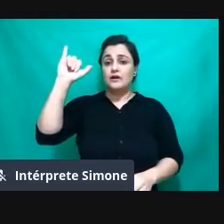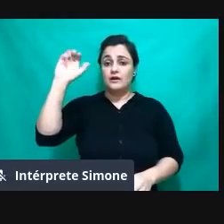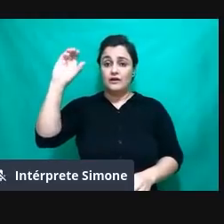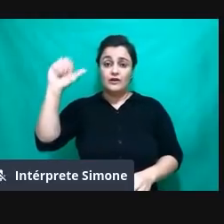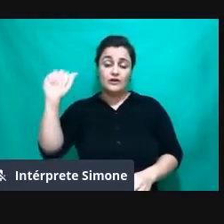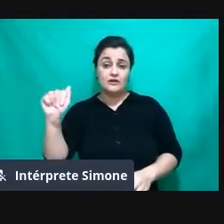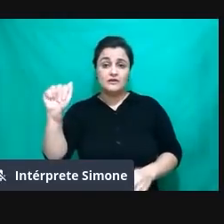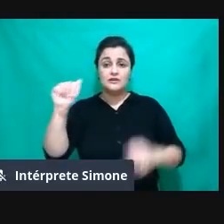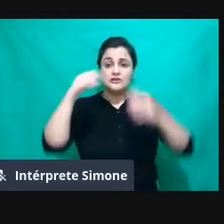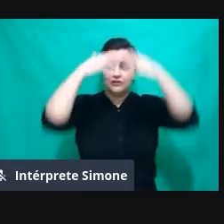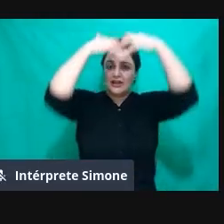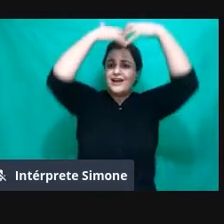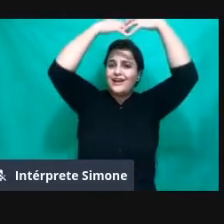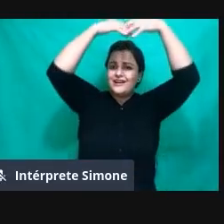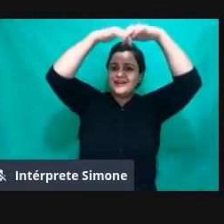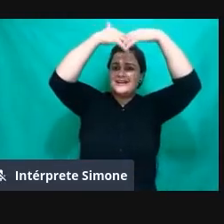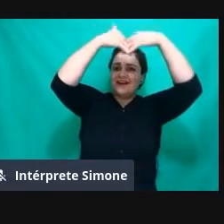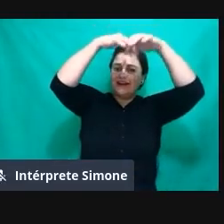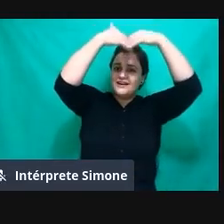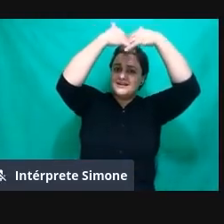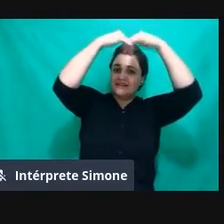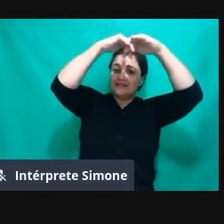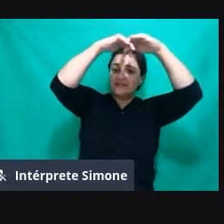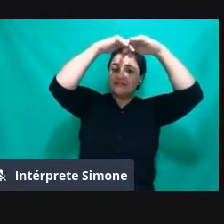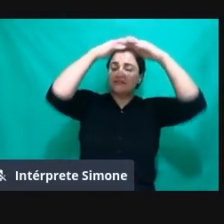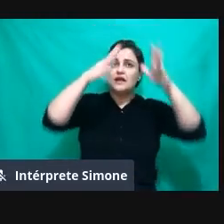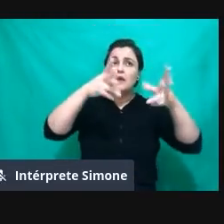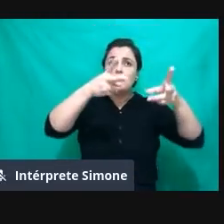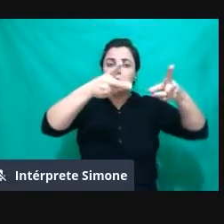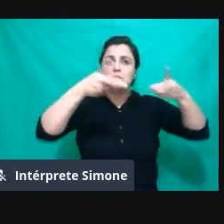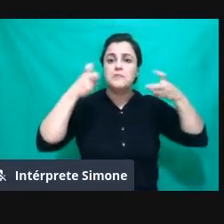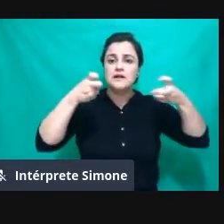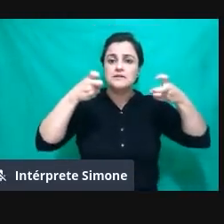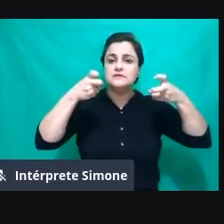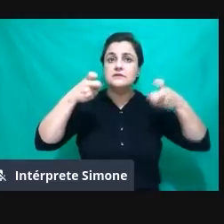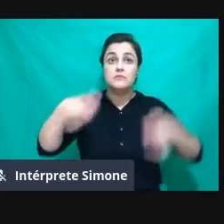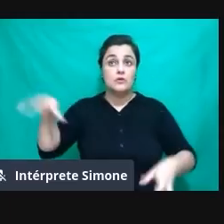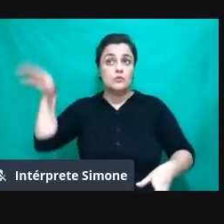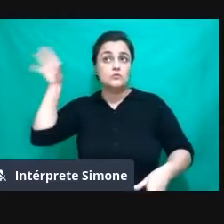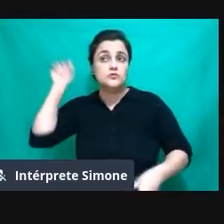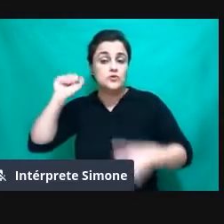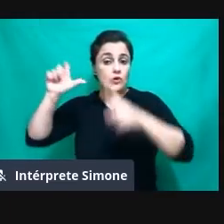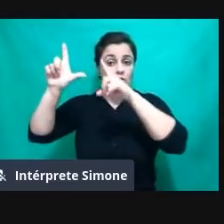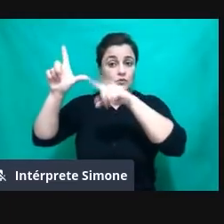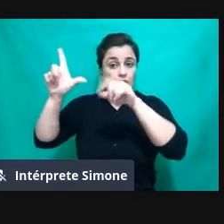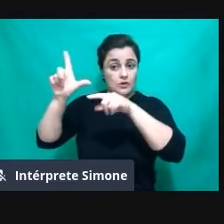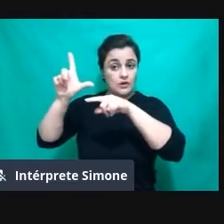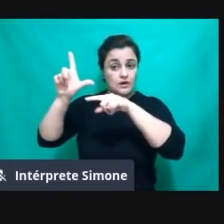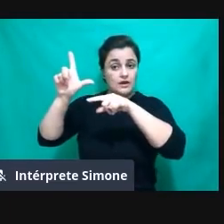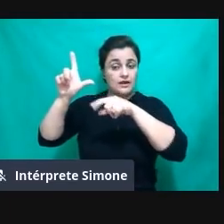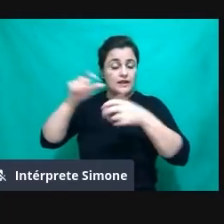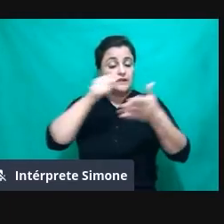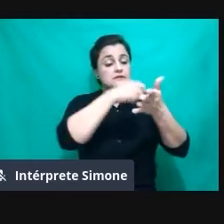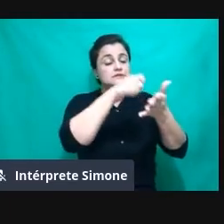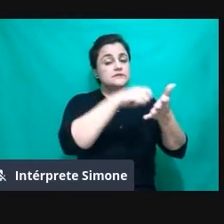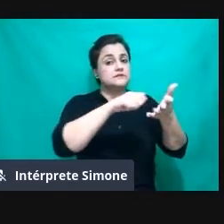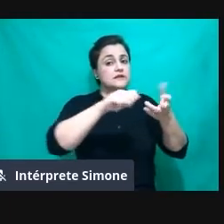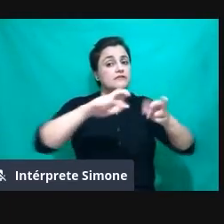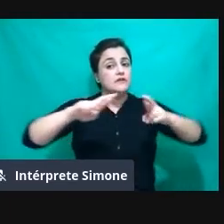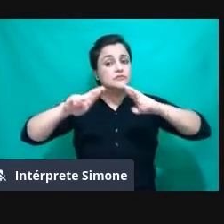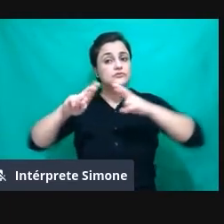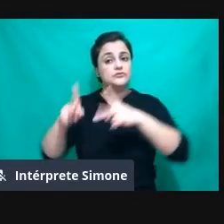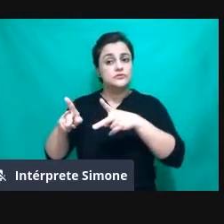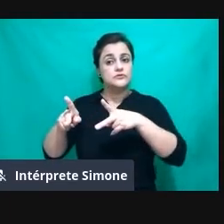se ela tem o mesmo som, mas ela é escrita de maneira diferente, ela modifica o